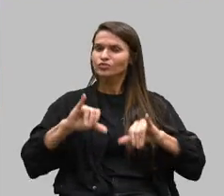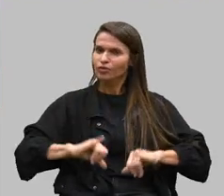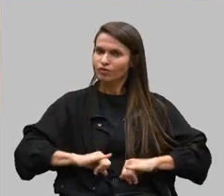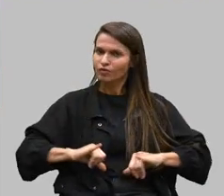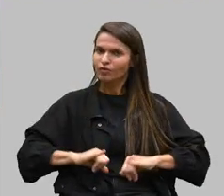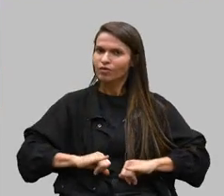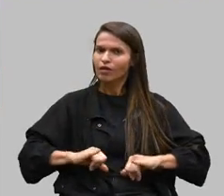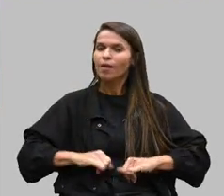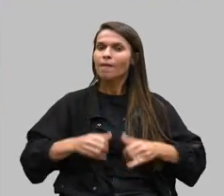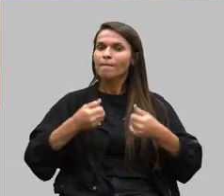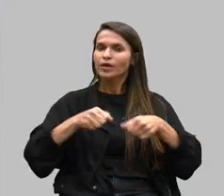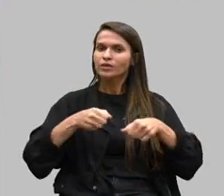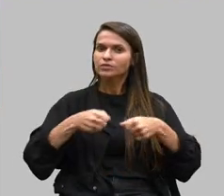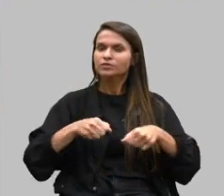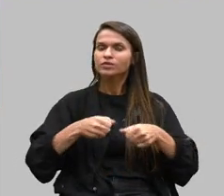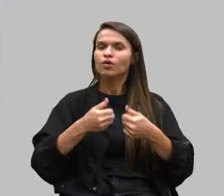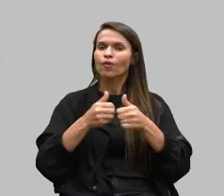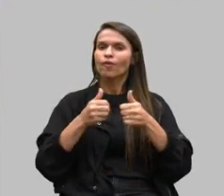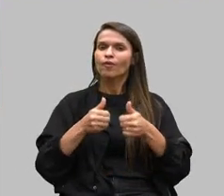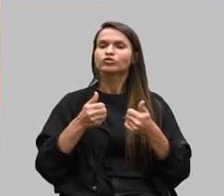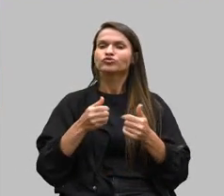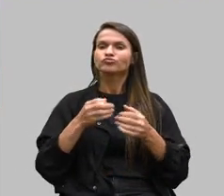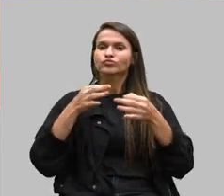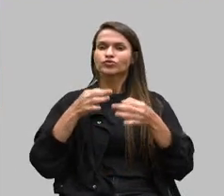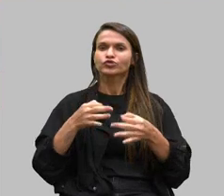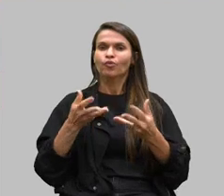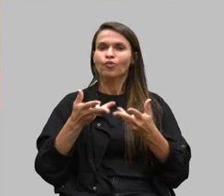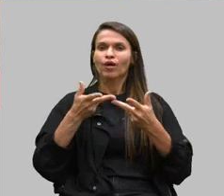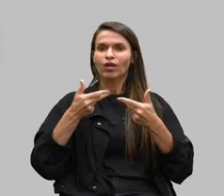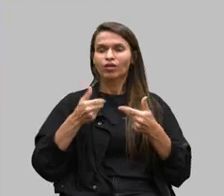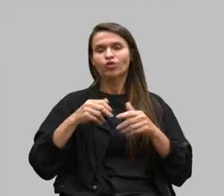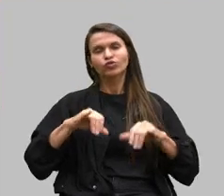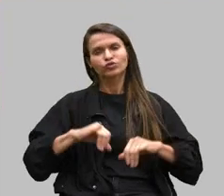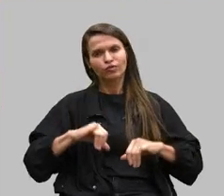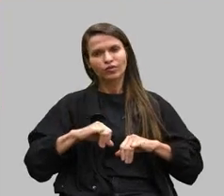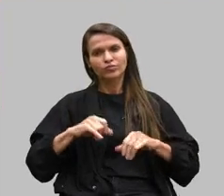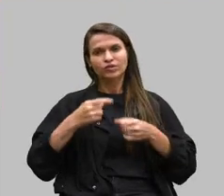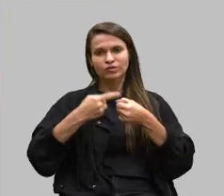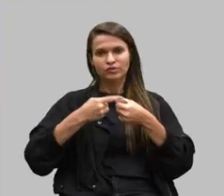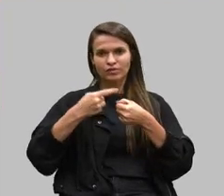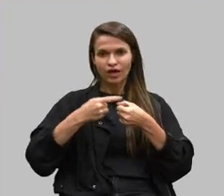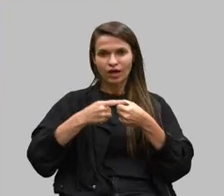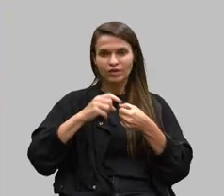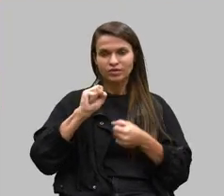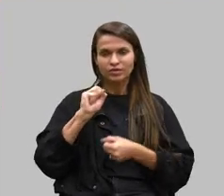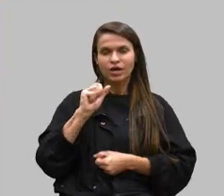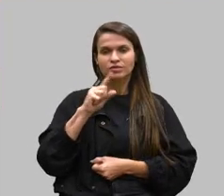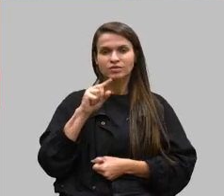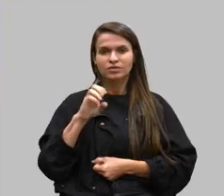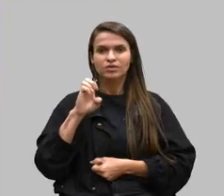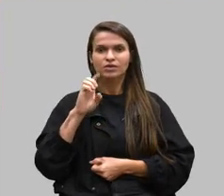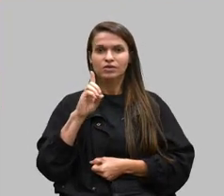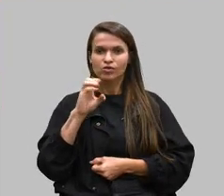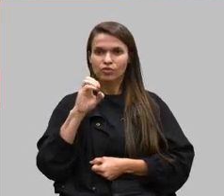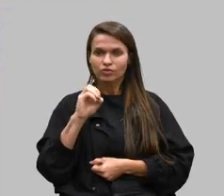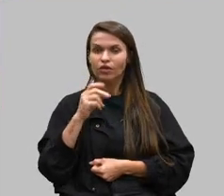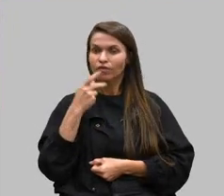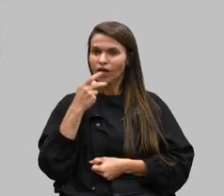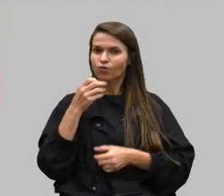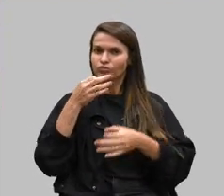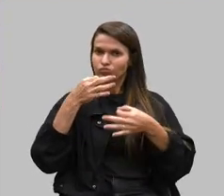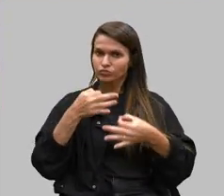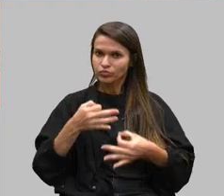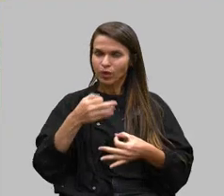ansiando de um transporte público digno de qualidade nós sofremos isso na cidade de Sarzedo prefeito da cidade que Marcelo nosso prefeito falou e falou bem